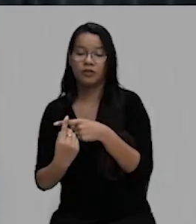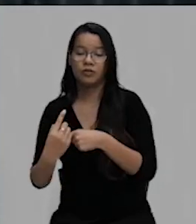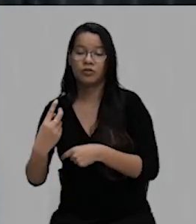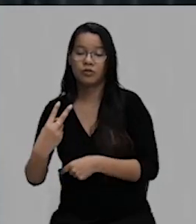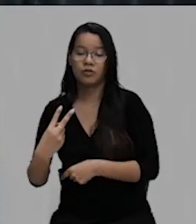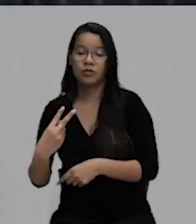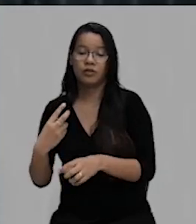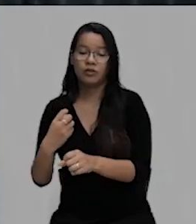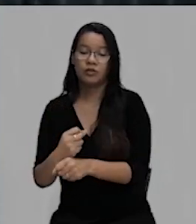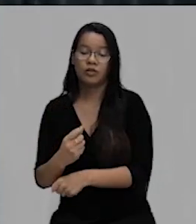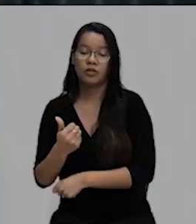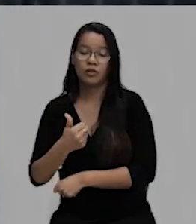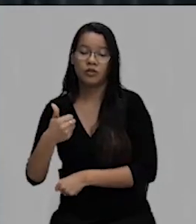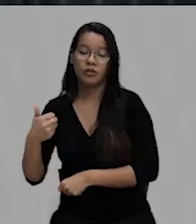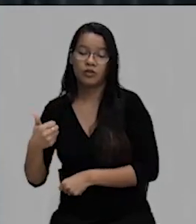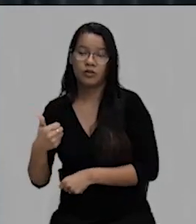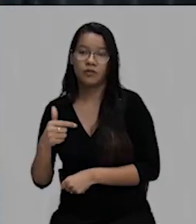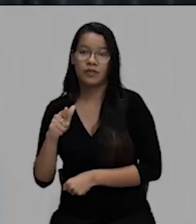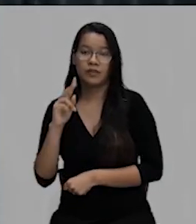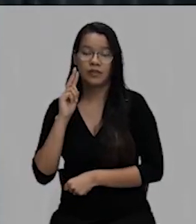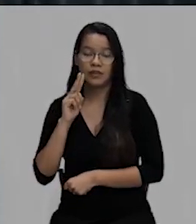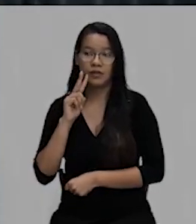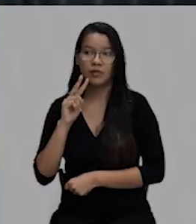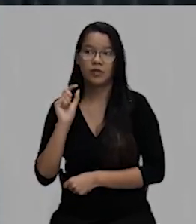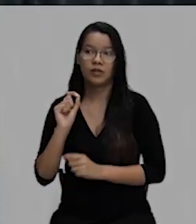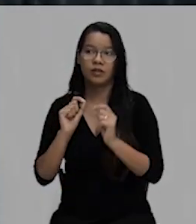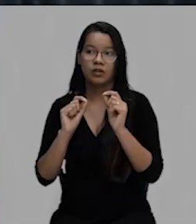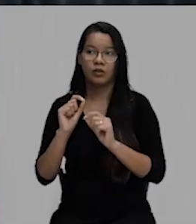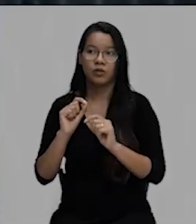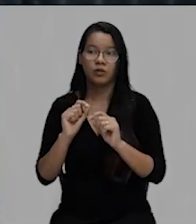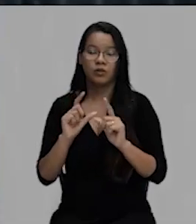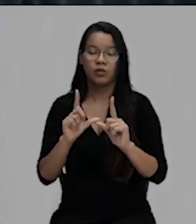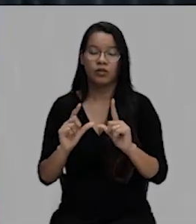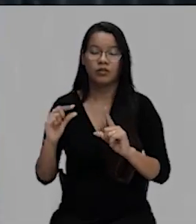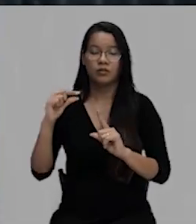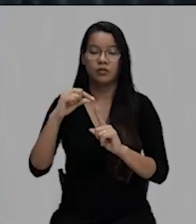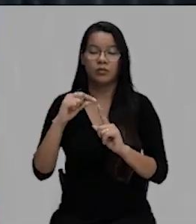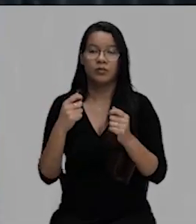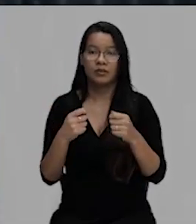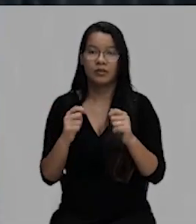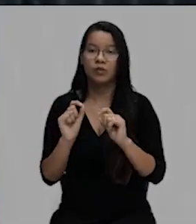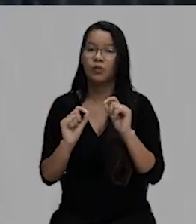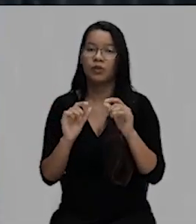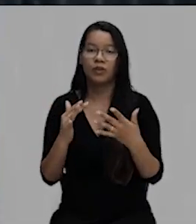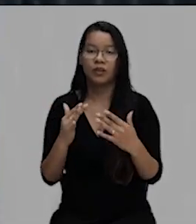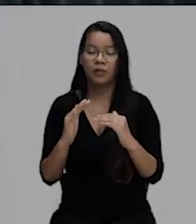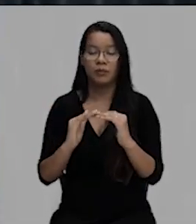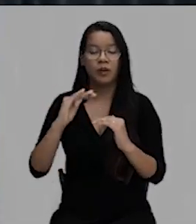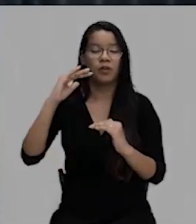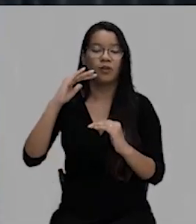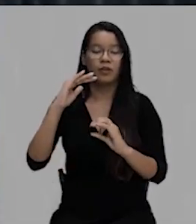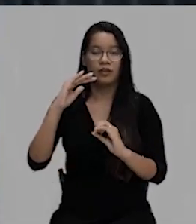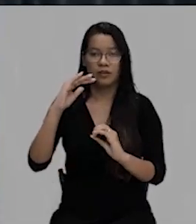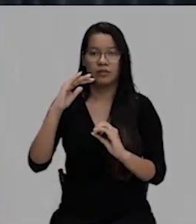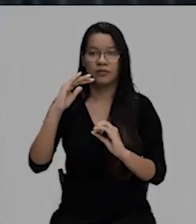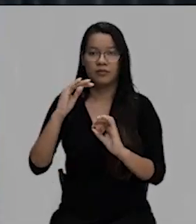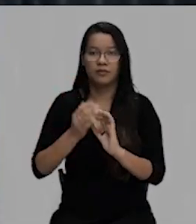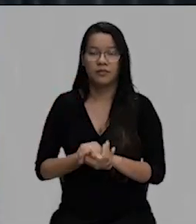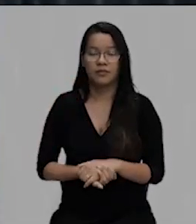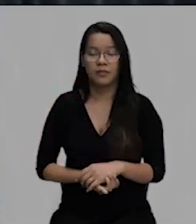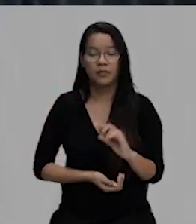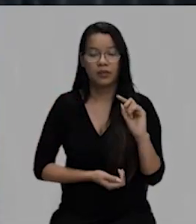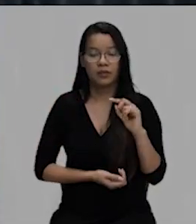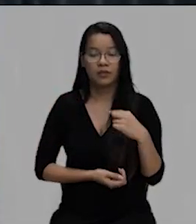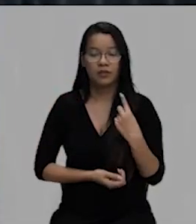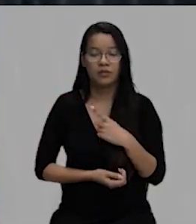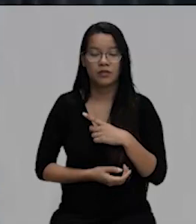condição de existência do estudo dos logaritmos? Esse logaritmando tem que ser o quê? Maior do que zero. Aqui, no nosso caso,